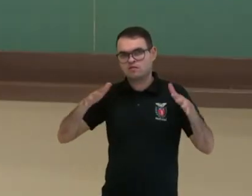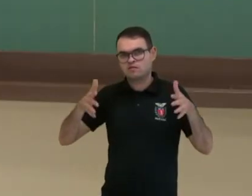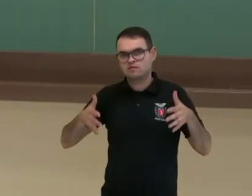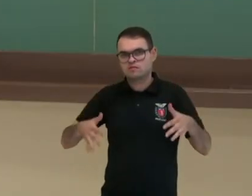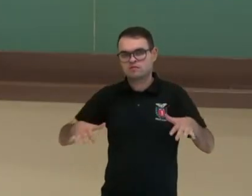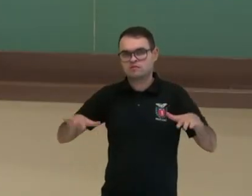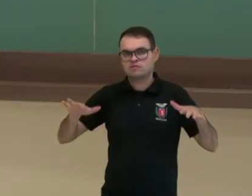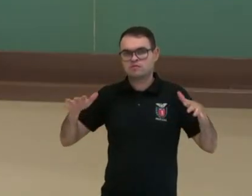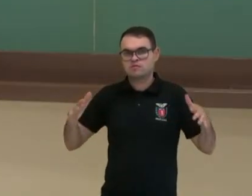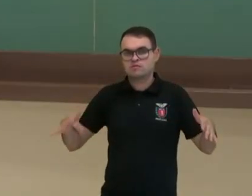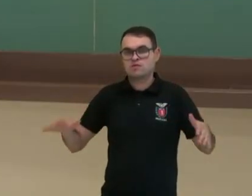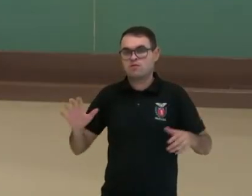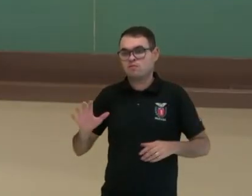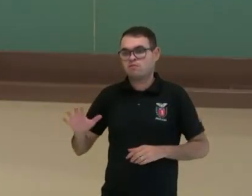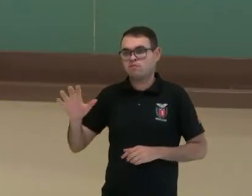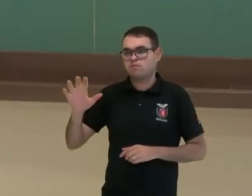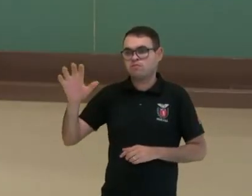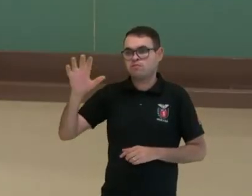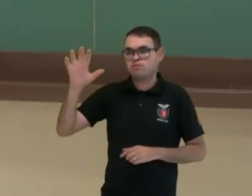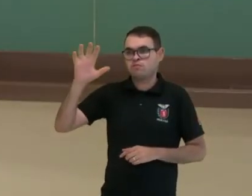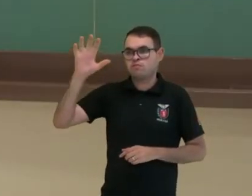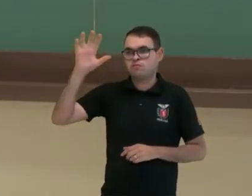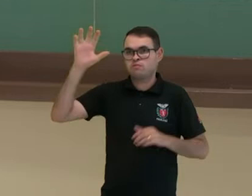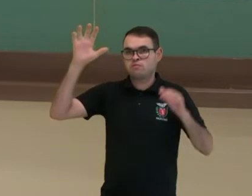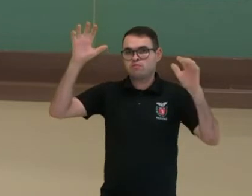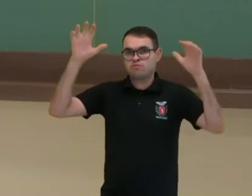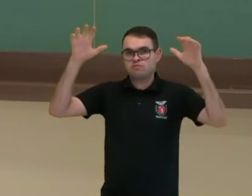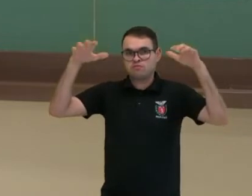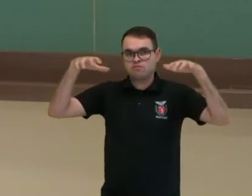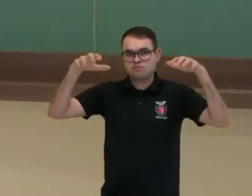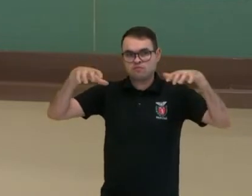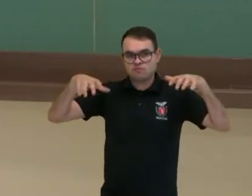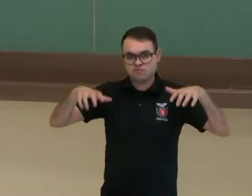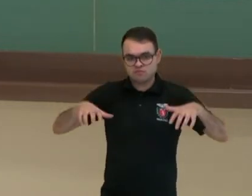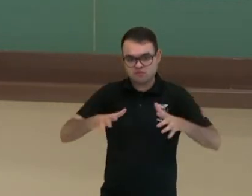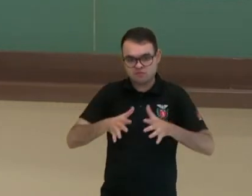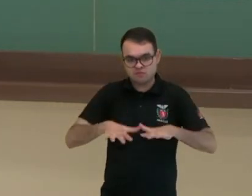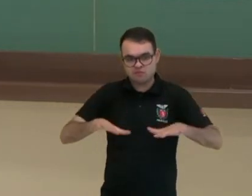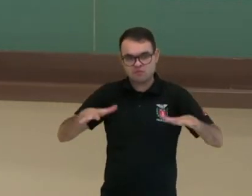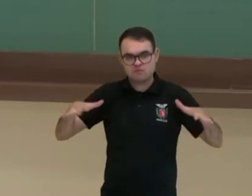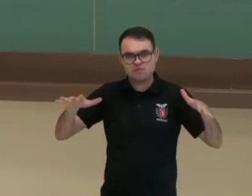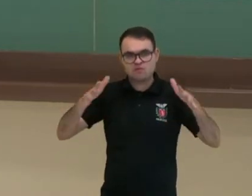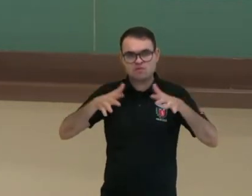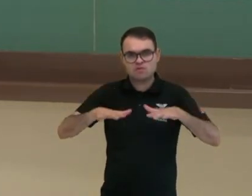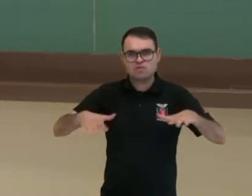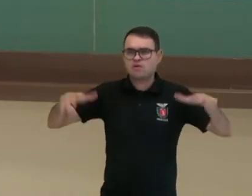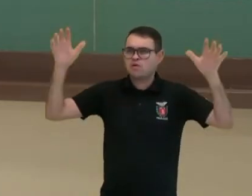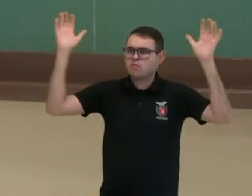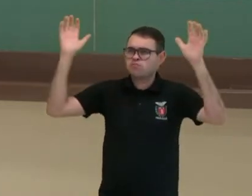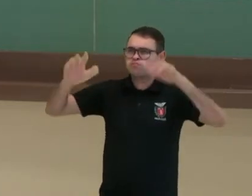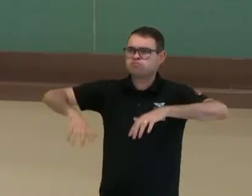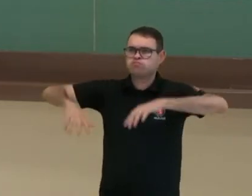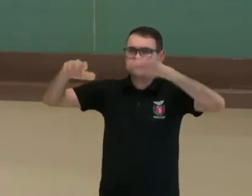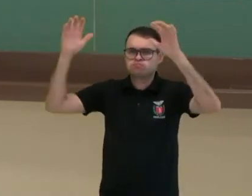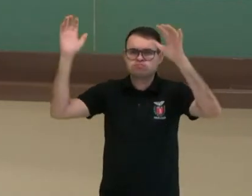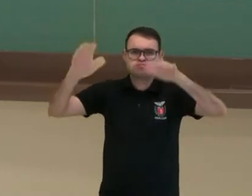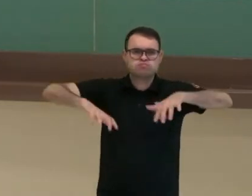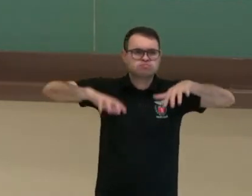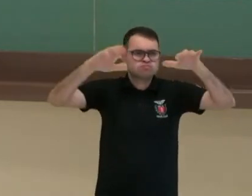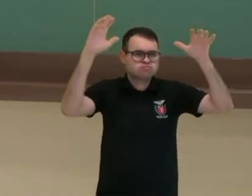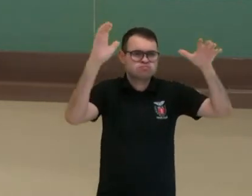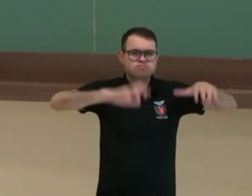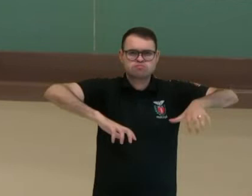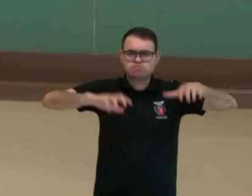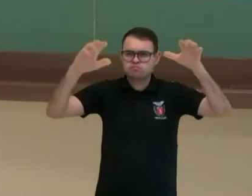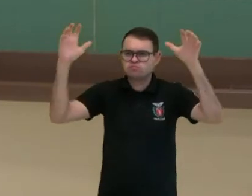no estado gasoso foi passando para o estado líquido. Começou a chover e essa chuva ia